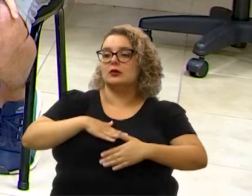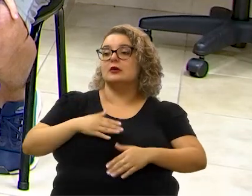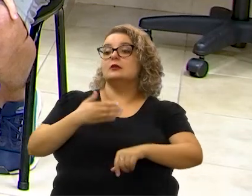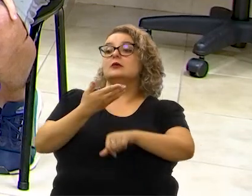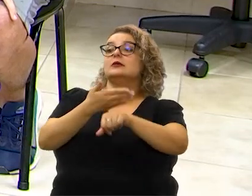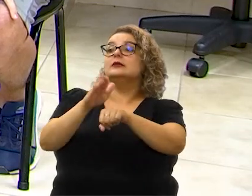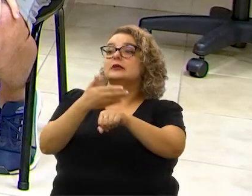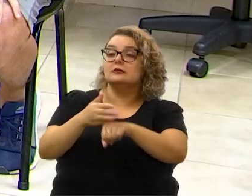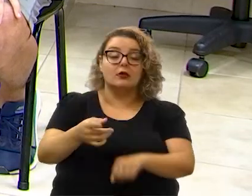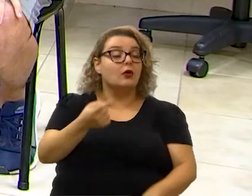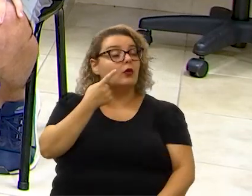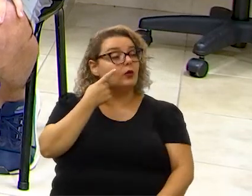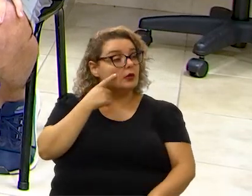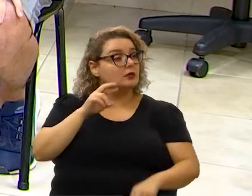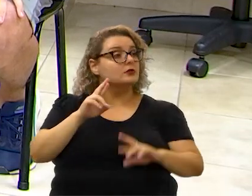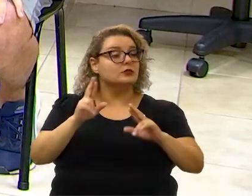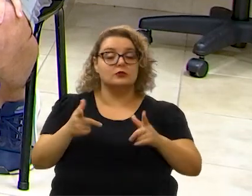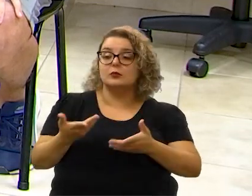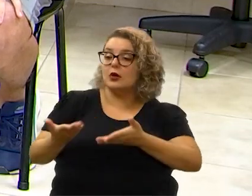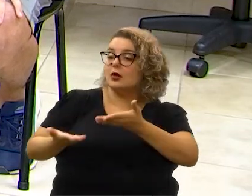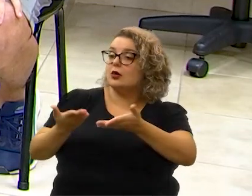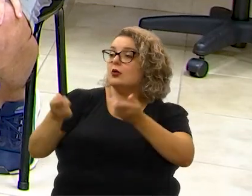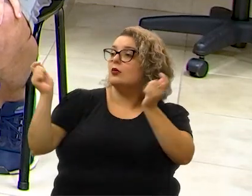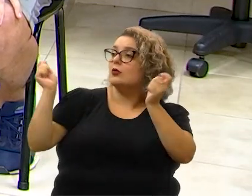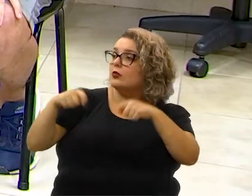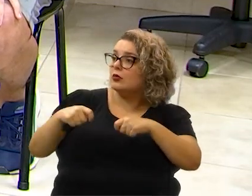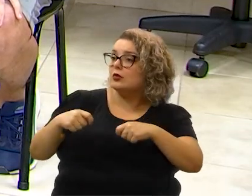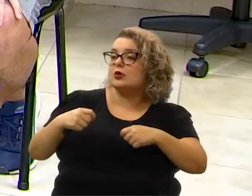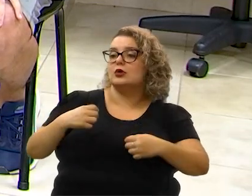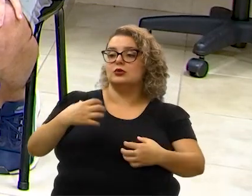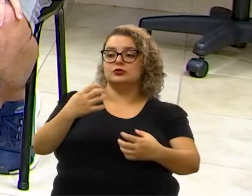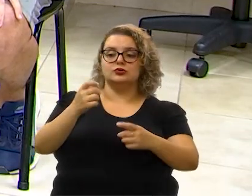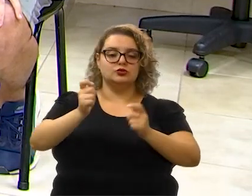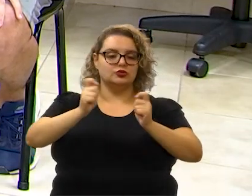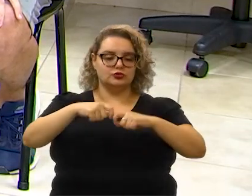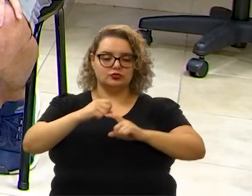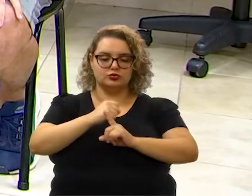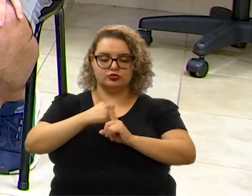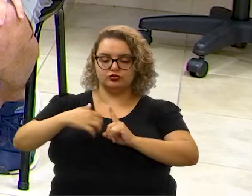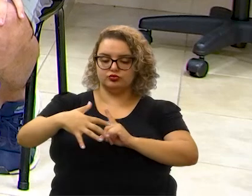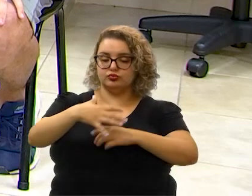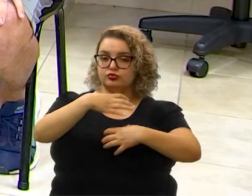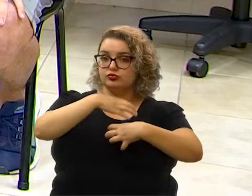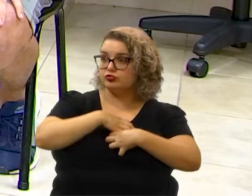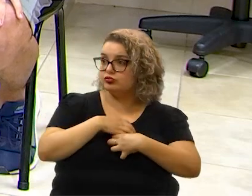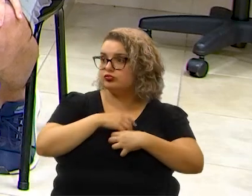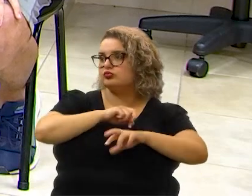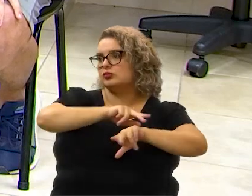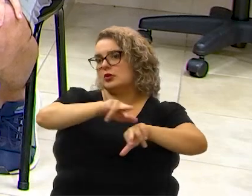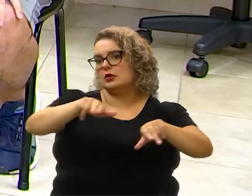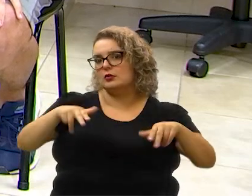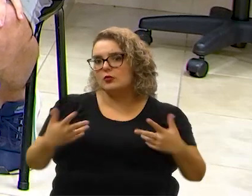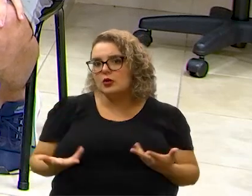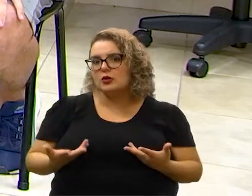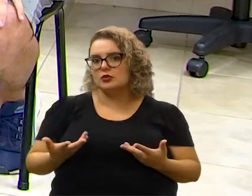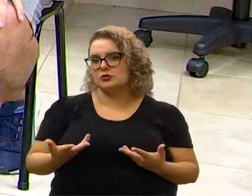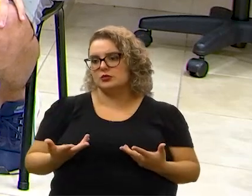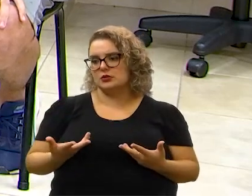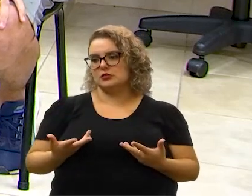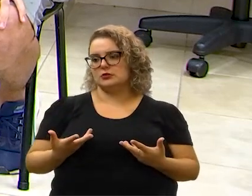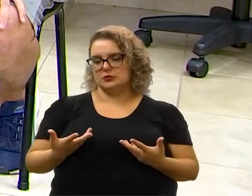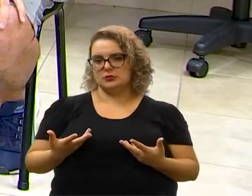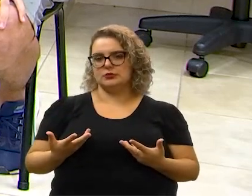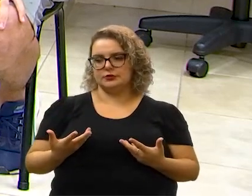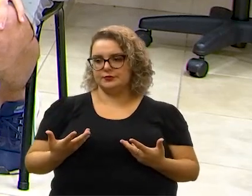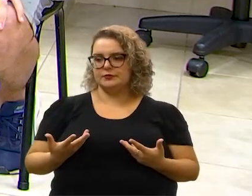que treinar, eles tiveram que lidar com competências socioemocionais, tiveram que lidar com frustrações que muitas vezes os